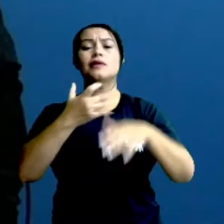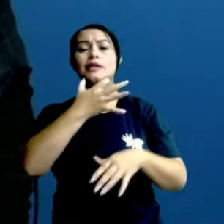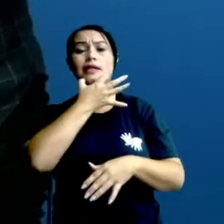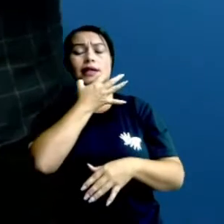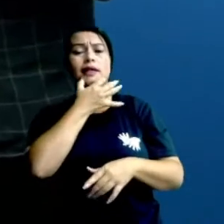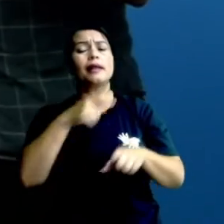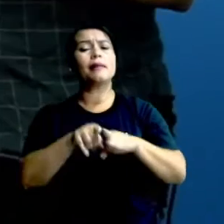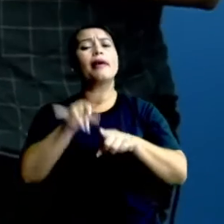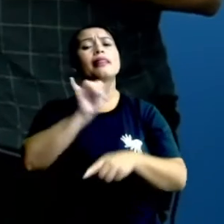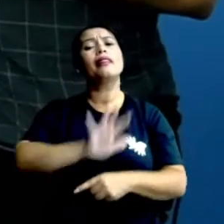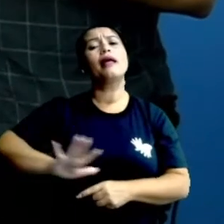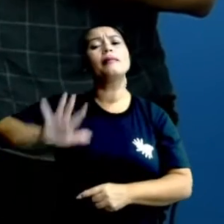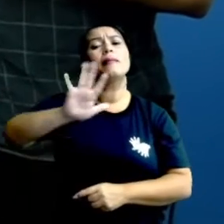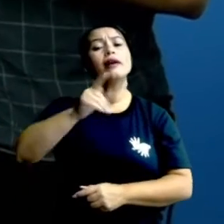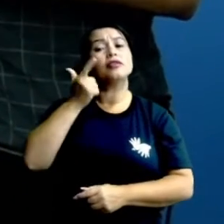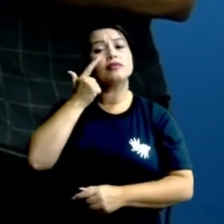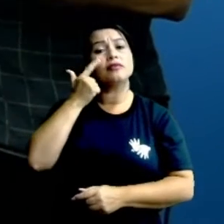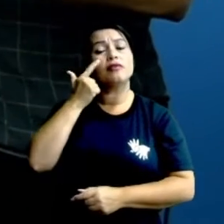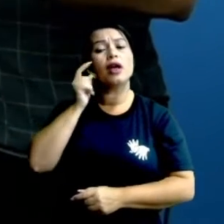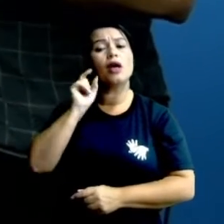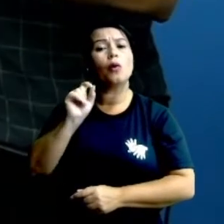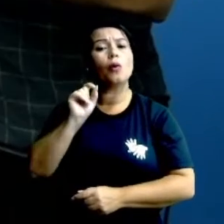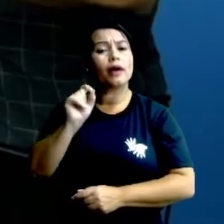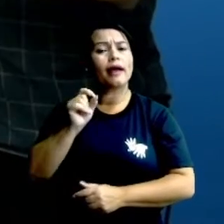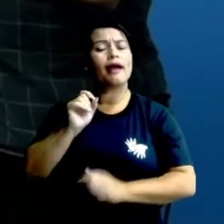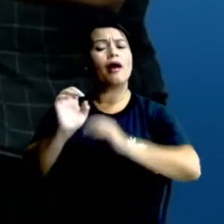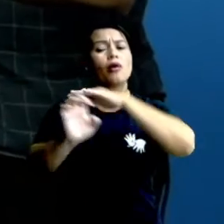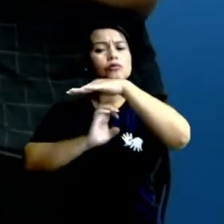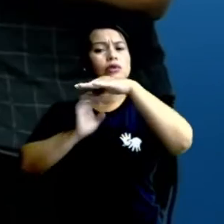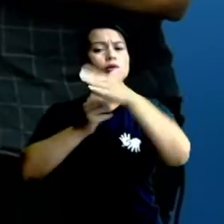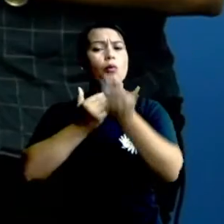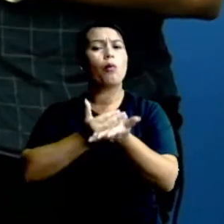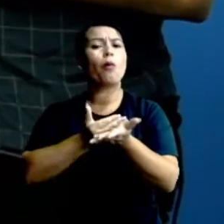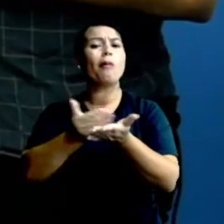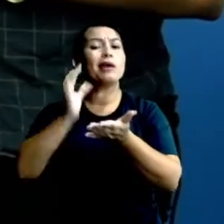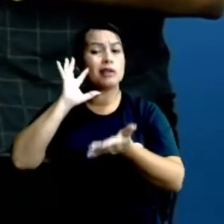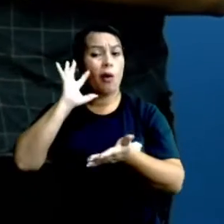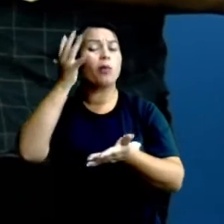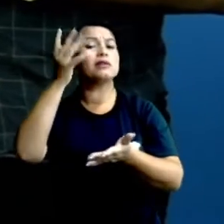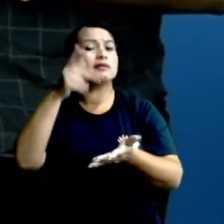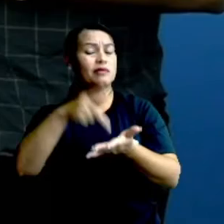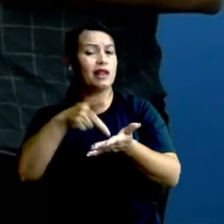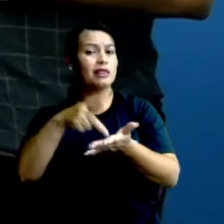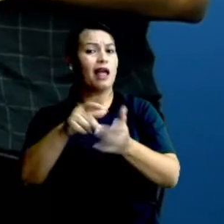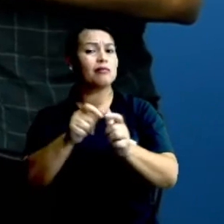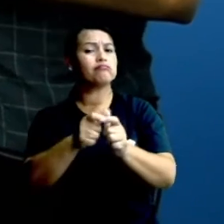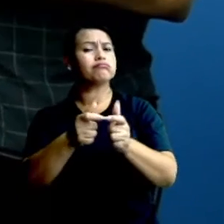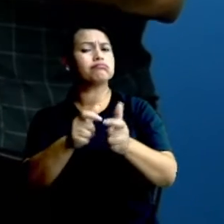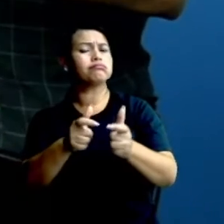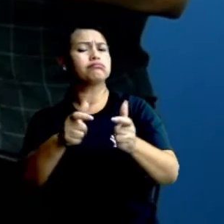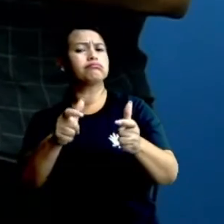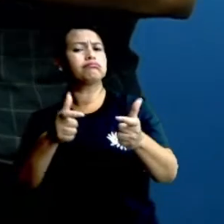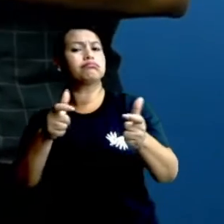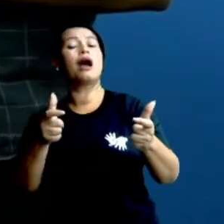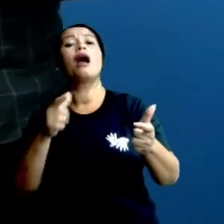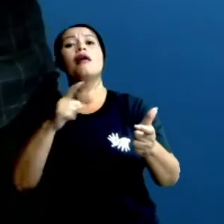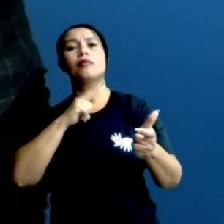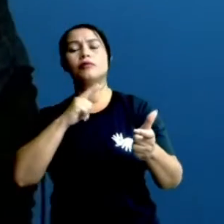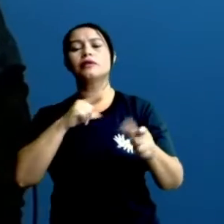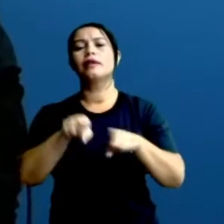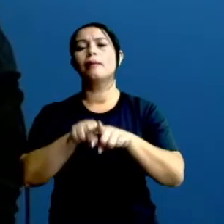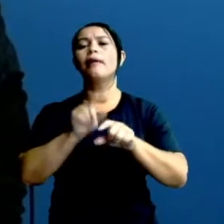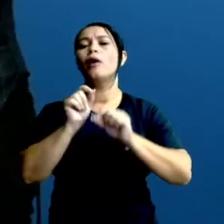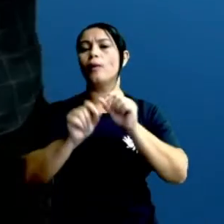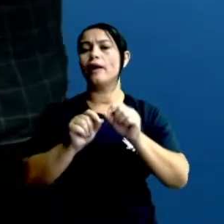essa imagem, onde a gente vê aí, né, a industrialização começa a acontecer de forma intensa e a gente vai ter